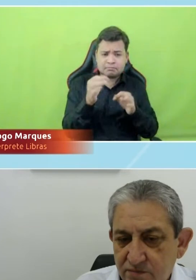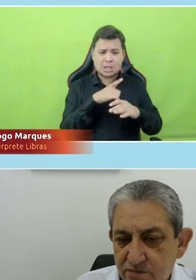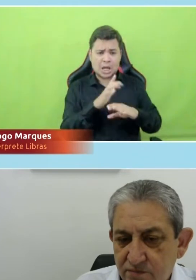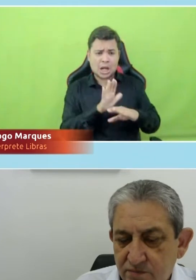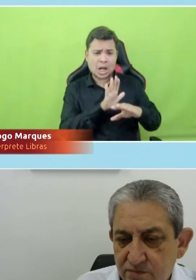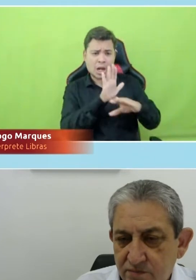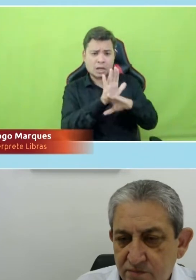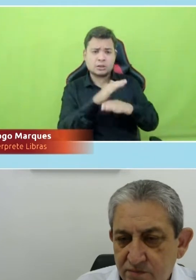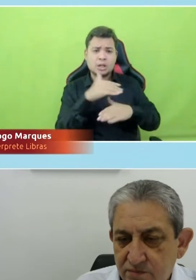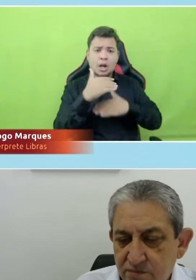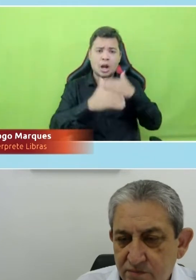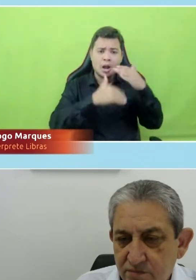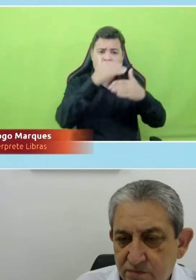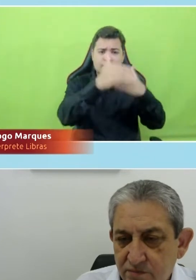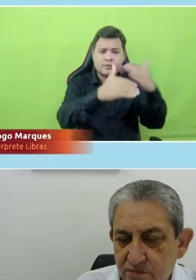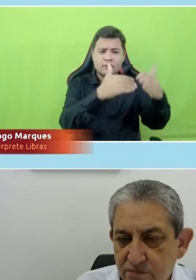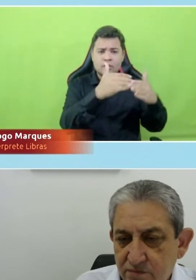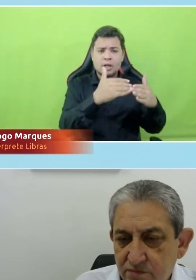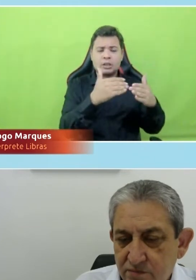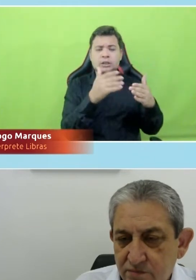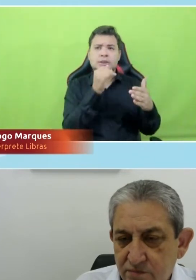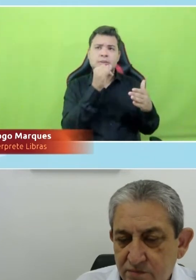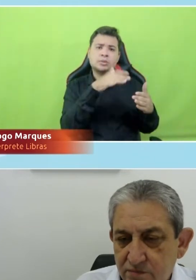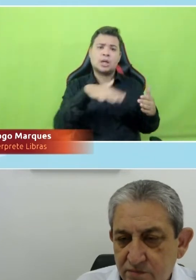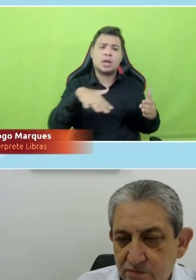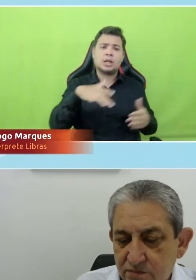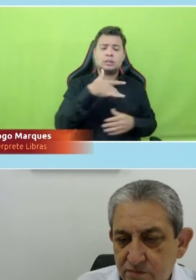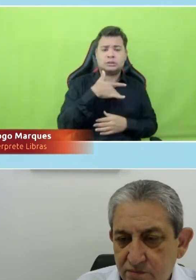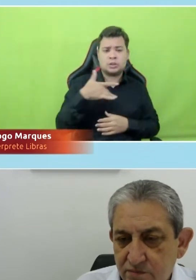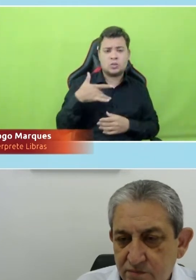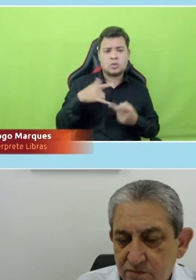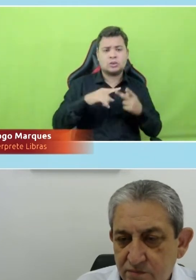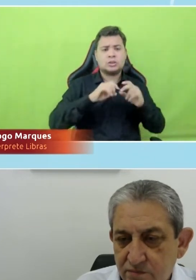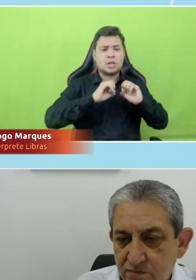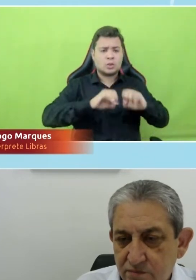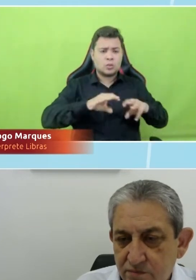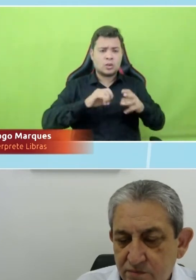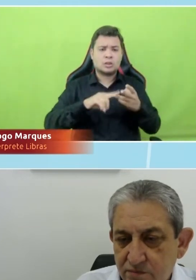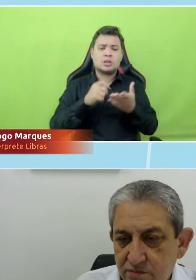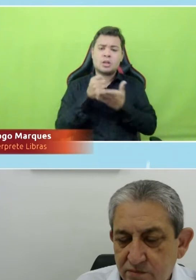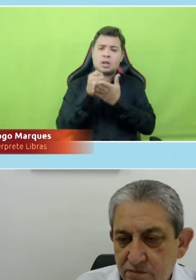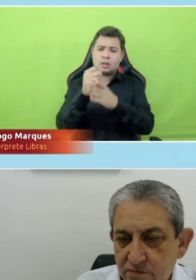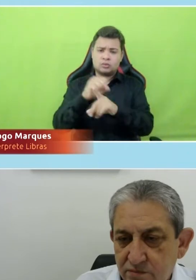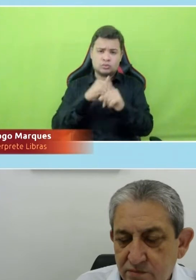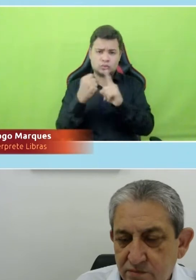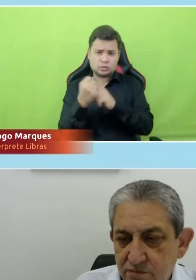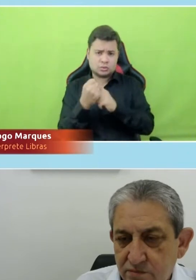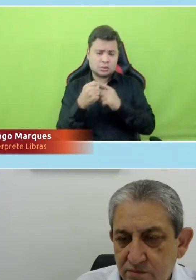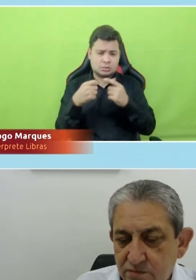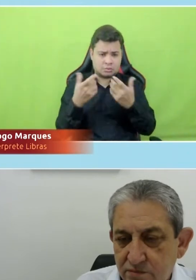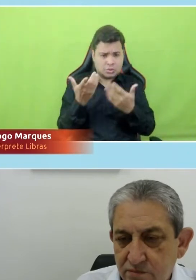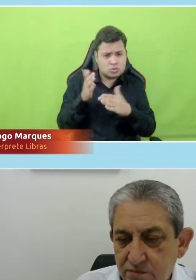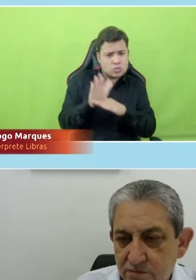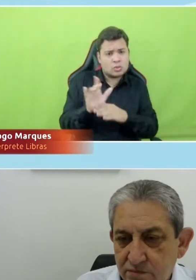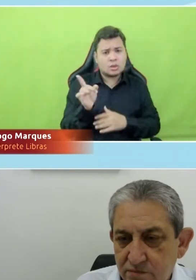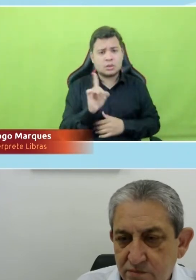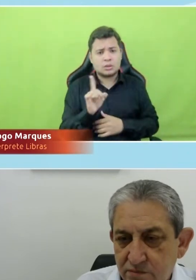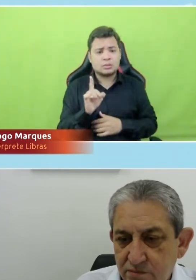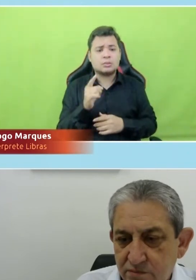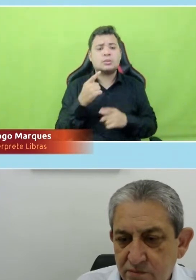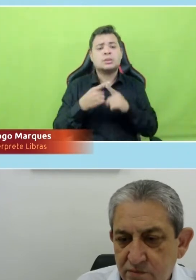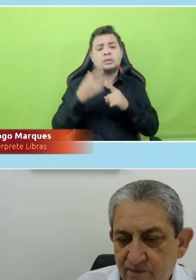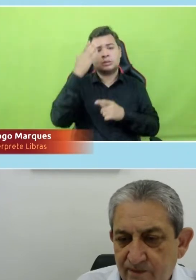nas diferentes áreas, saúde, educação, desenvolvimento social, dentro dessas comunidades, que a gente sabe que muitas vezes, por terem se fechado, né,